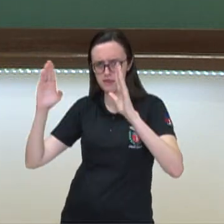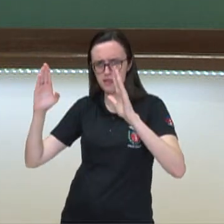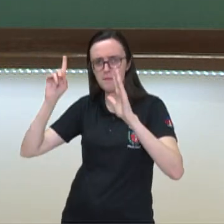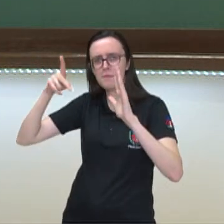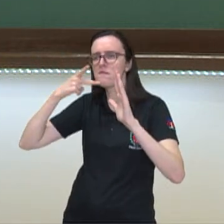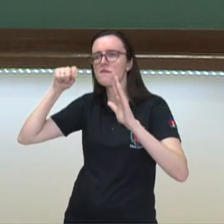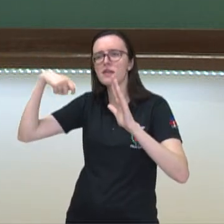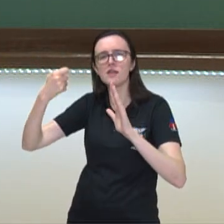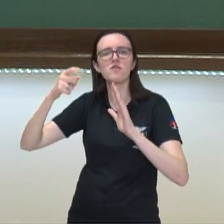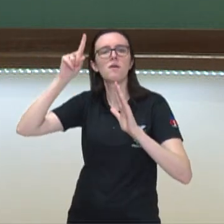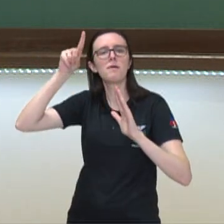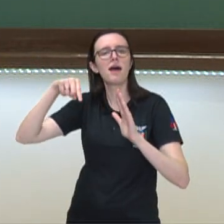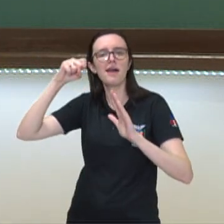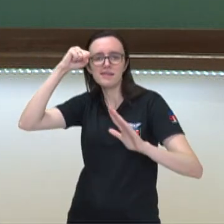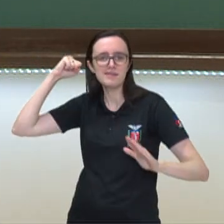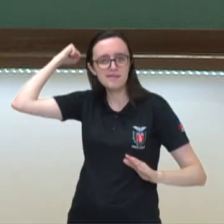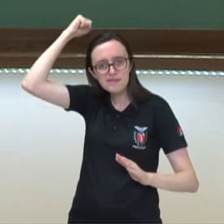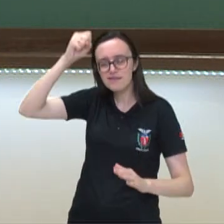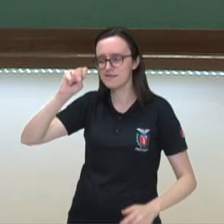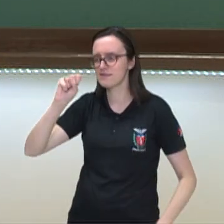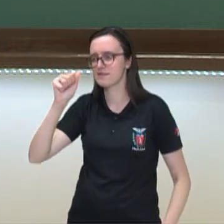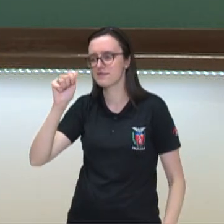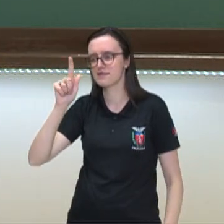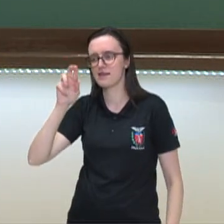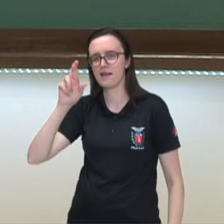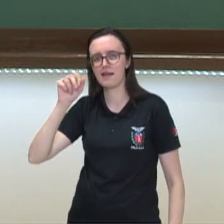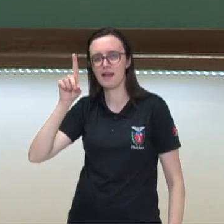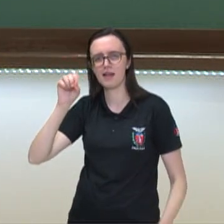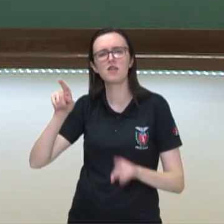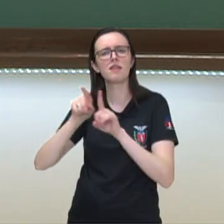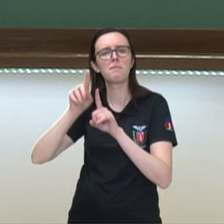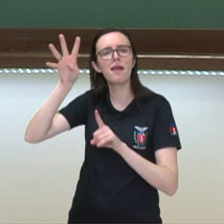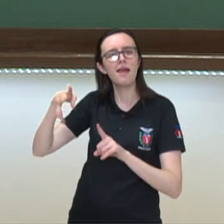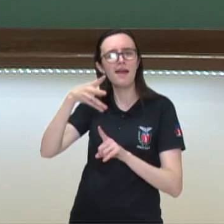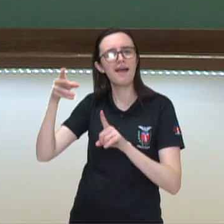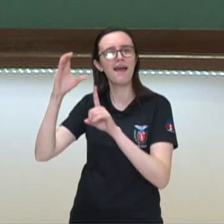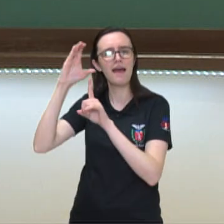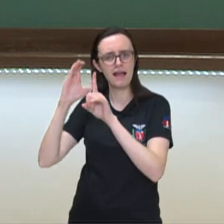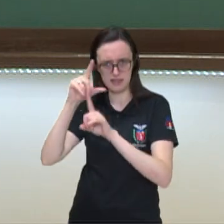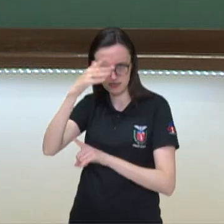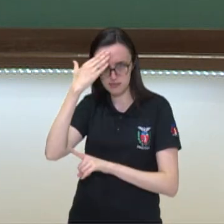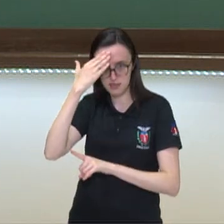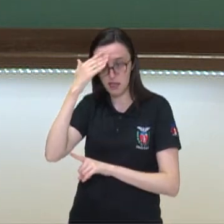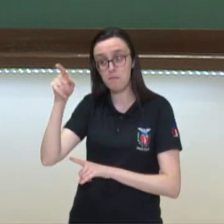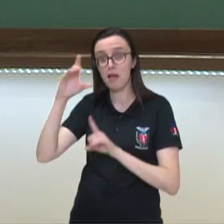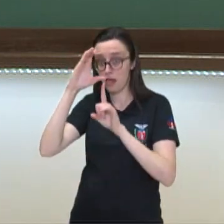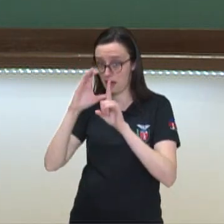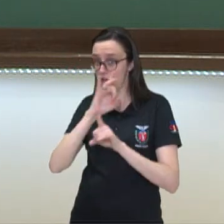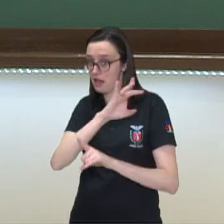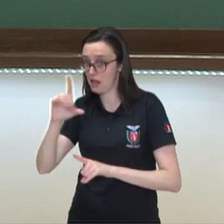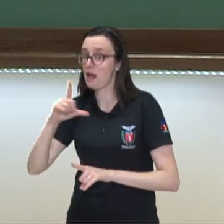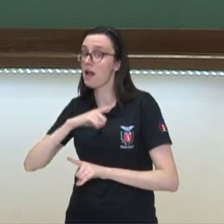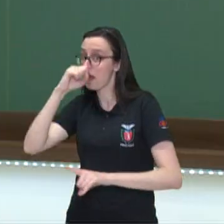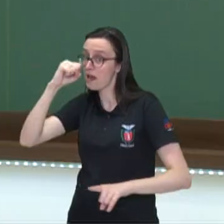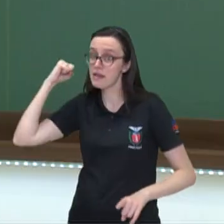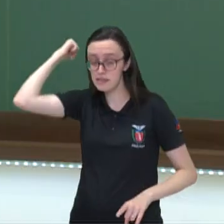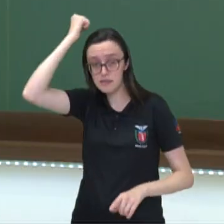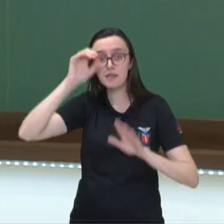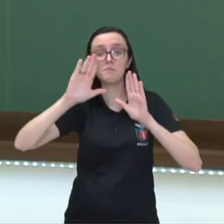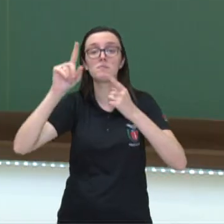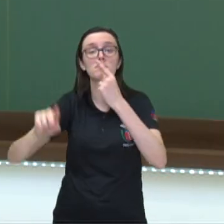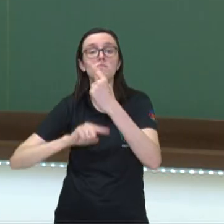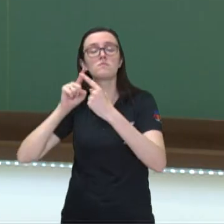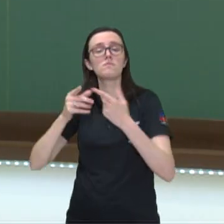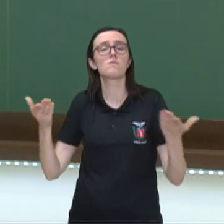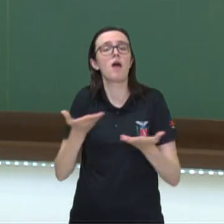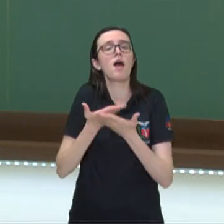nos calendários sagrados. Você sabia que os calendários são sagrados? Bem, os objetivos da aula de